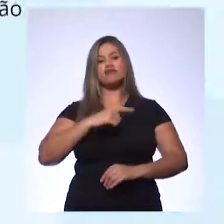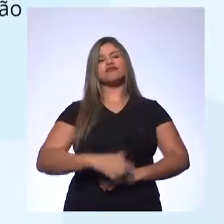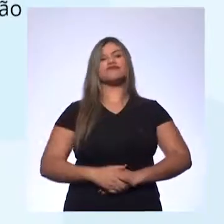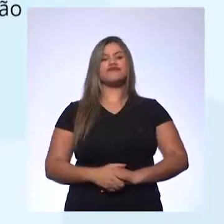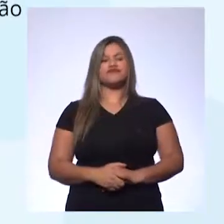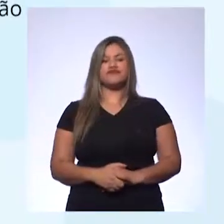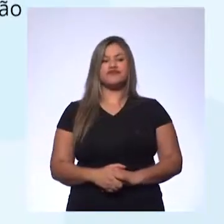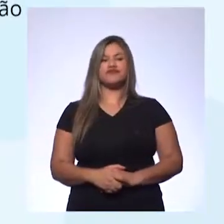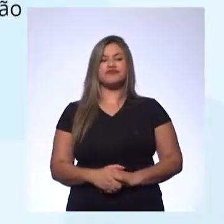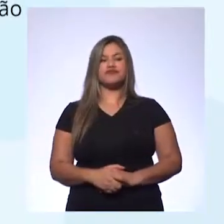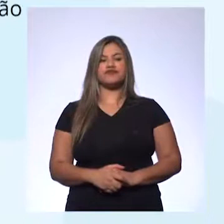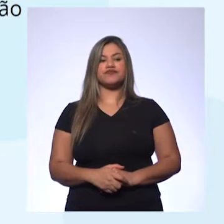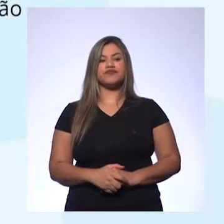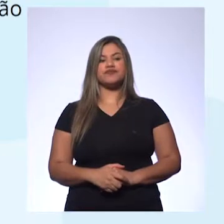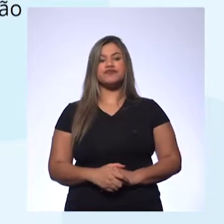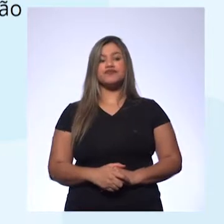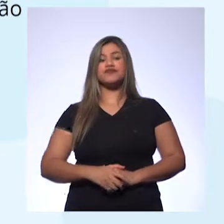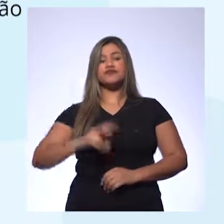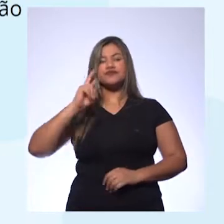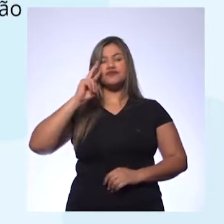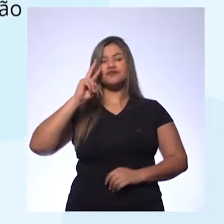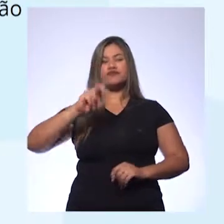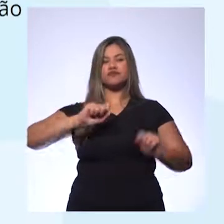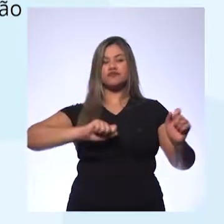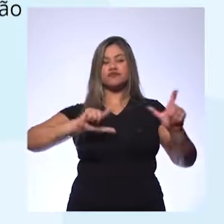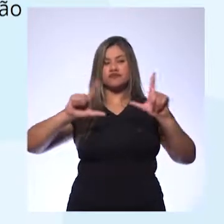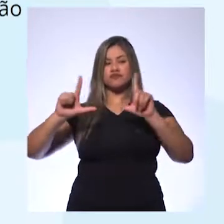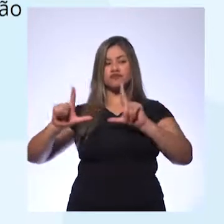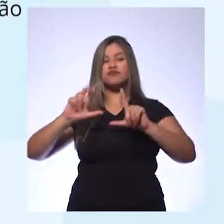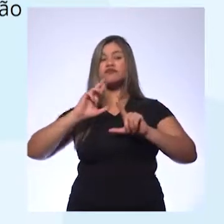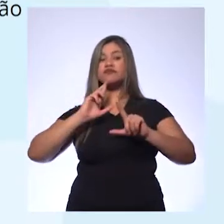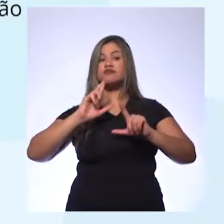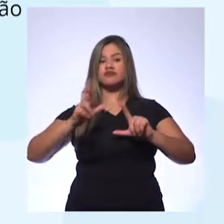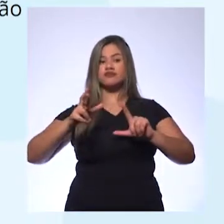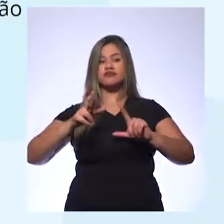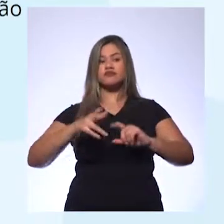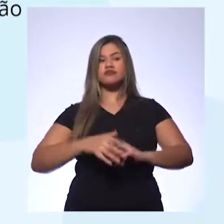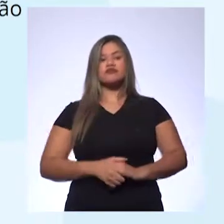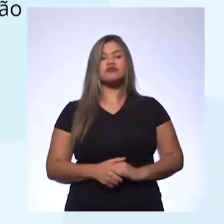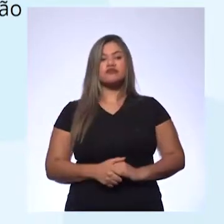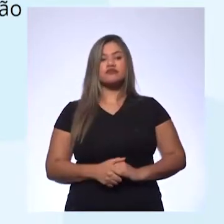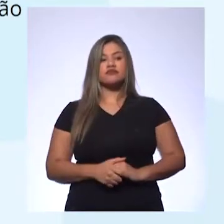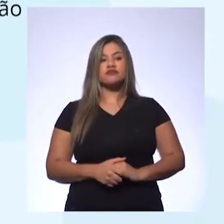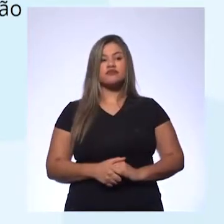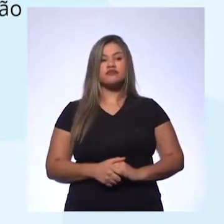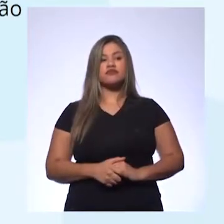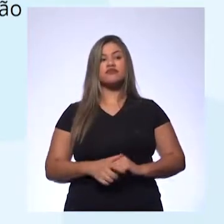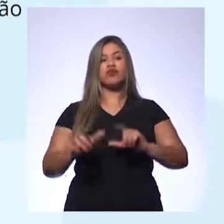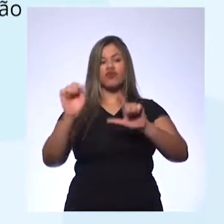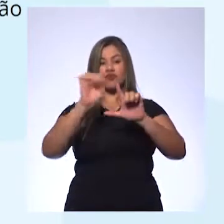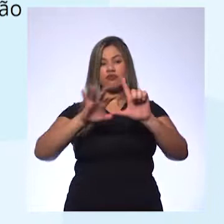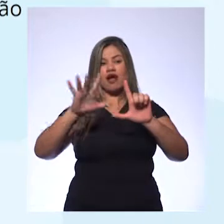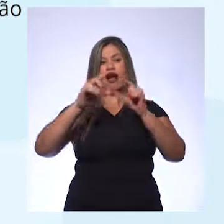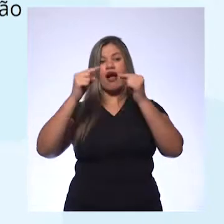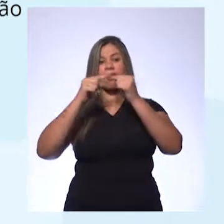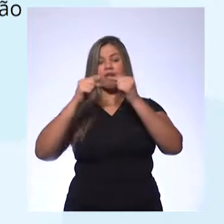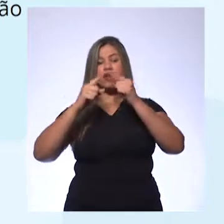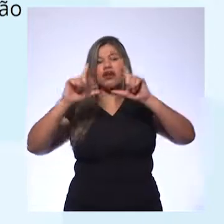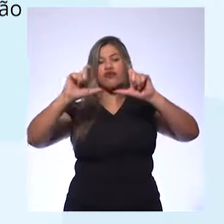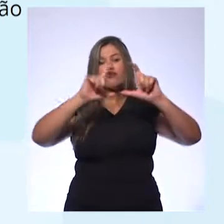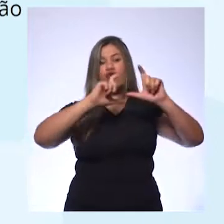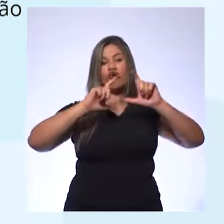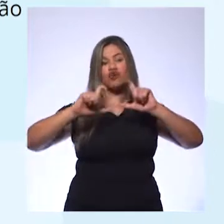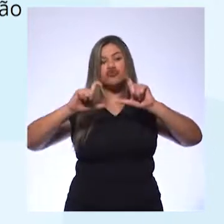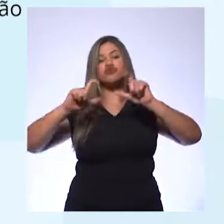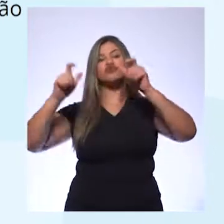e olha lá pessoal Observe as imagens a seguir e responda essas imagens São fotografias de cidades